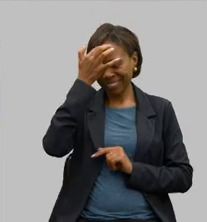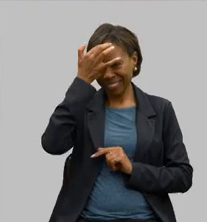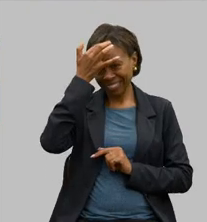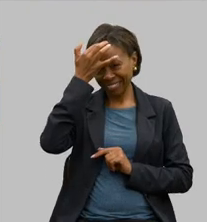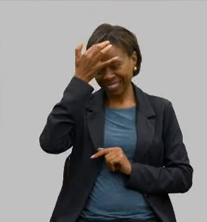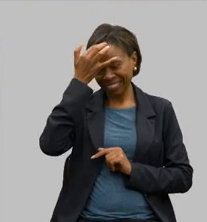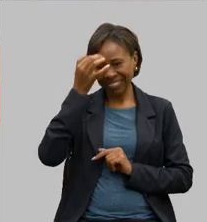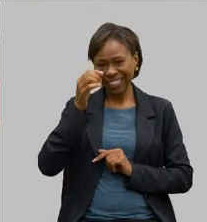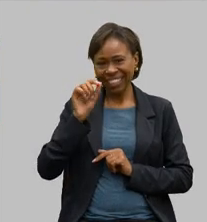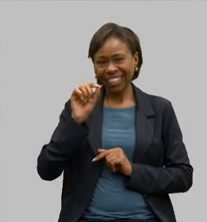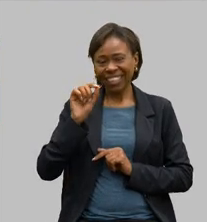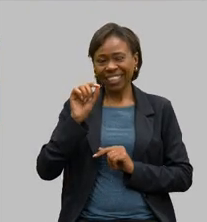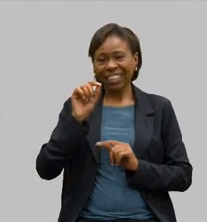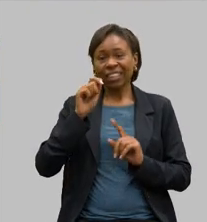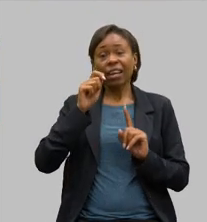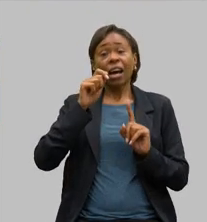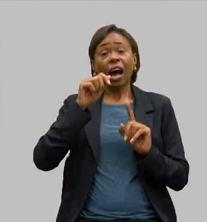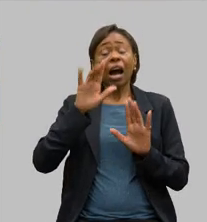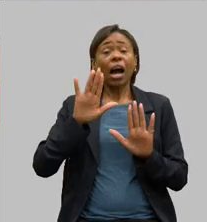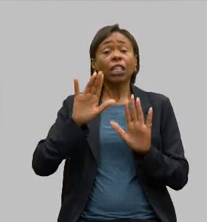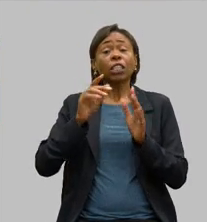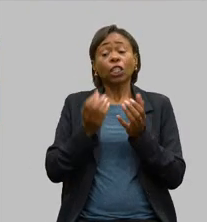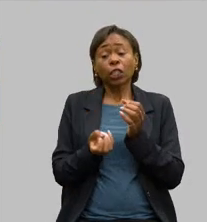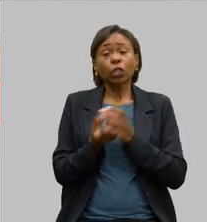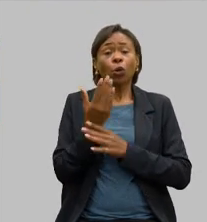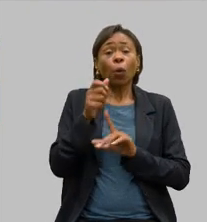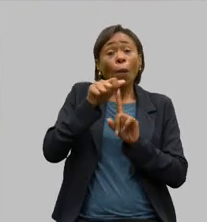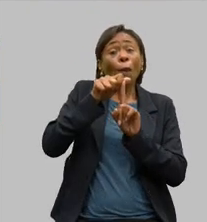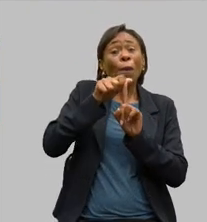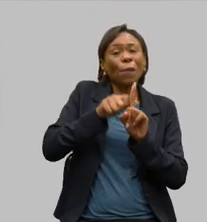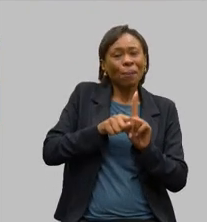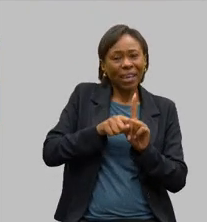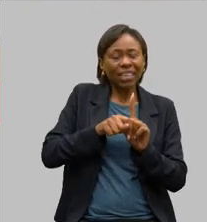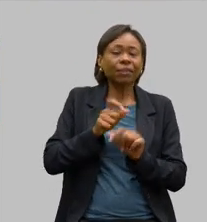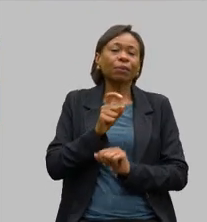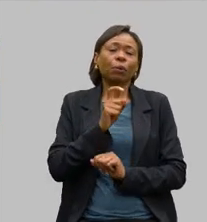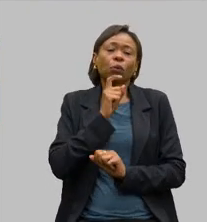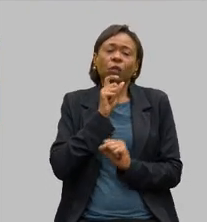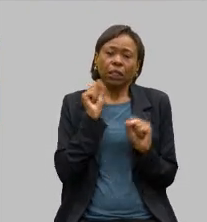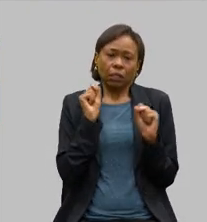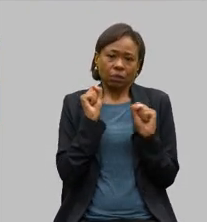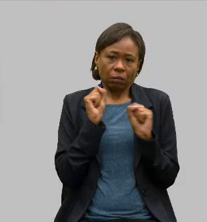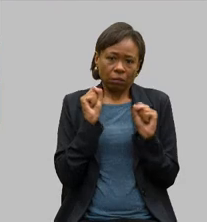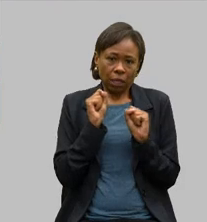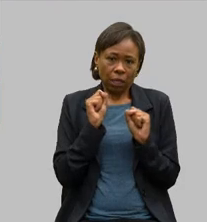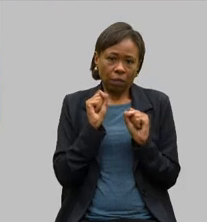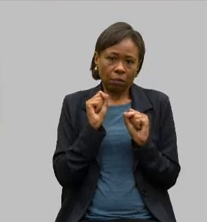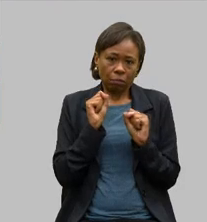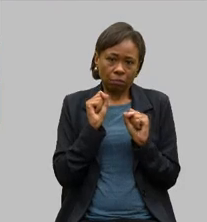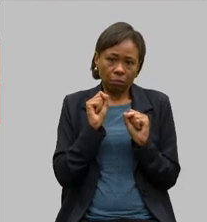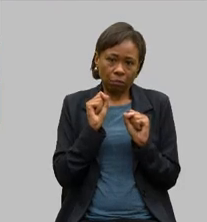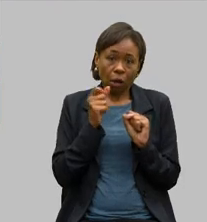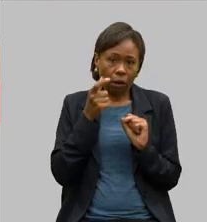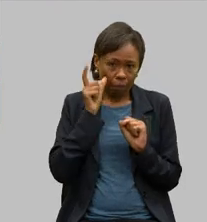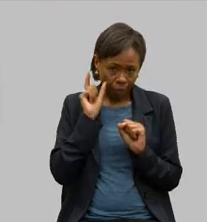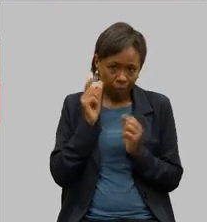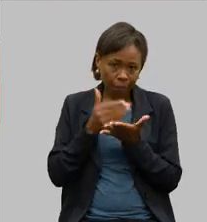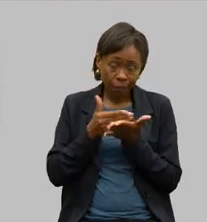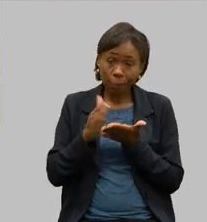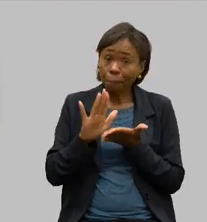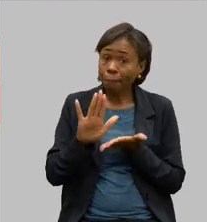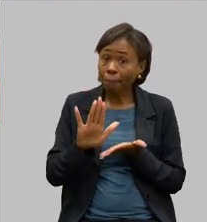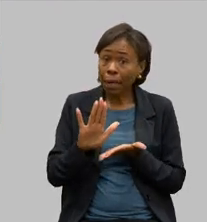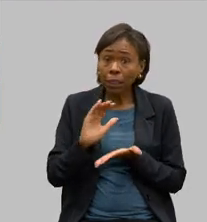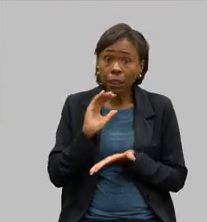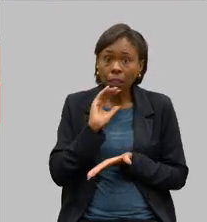lançamos ontem que é o inverno em Minas que apesar fez um calor imenso gente nós